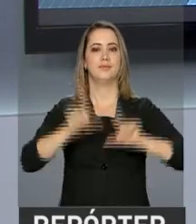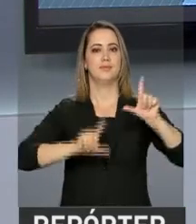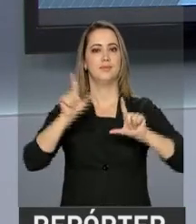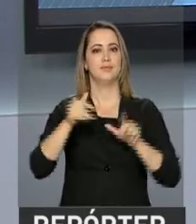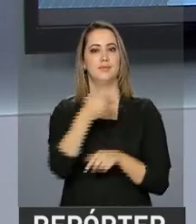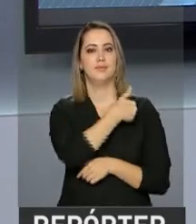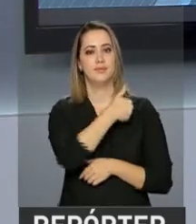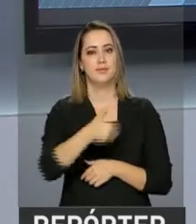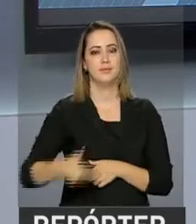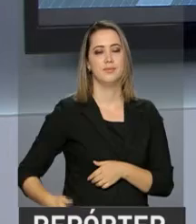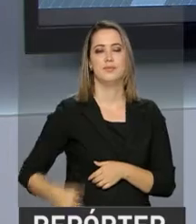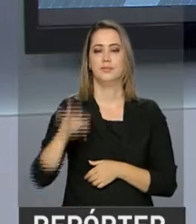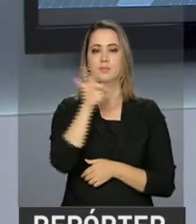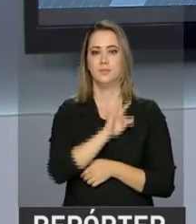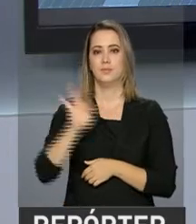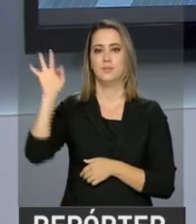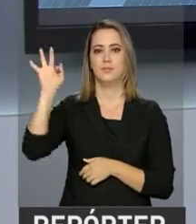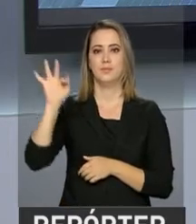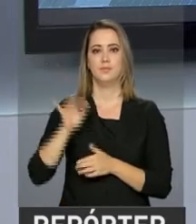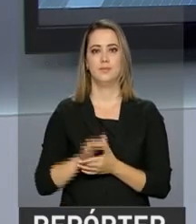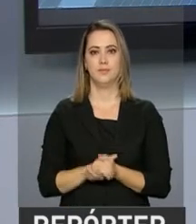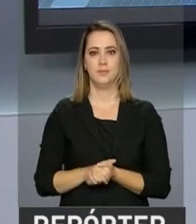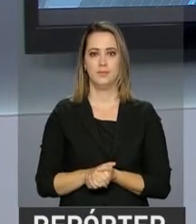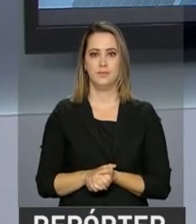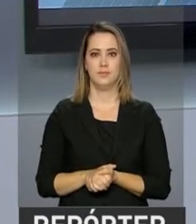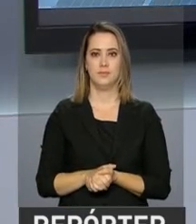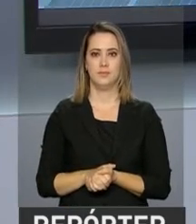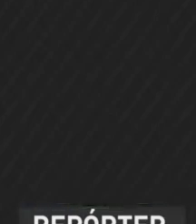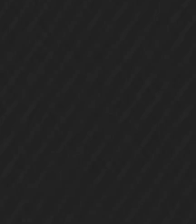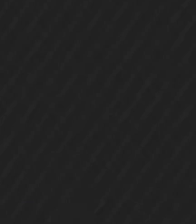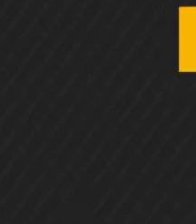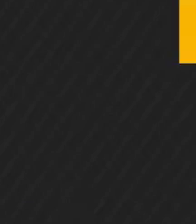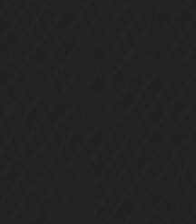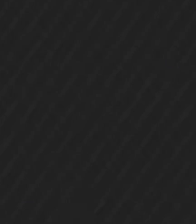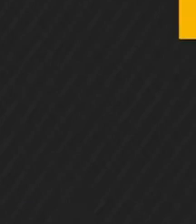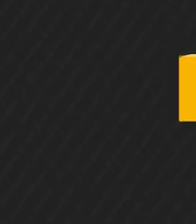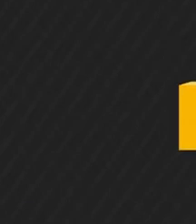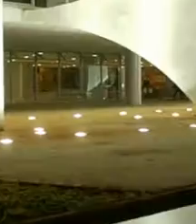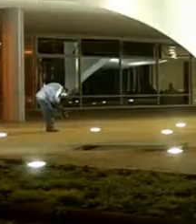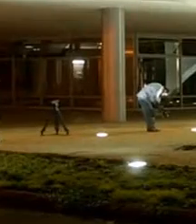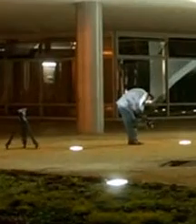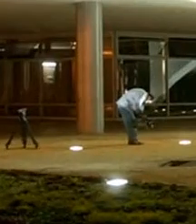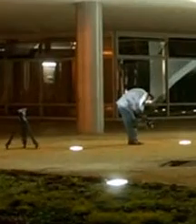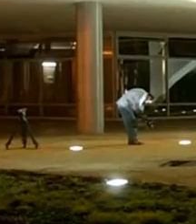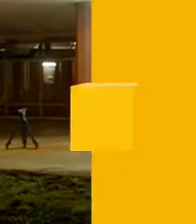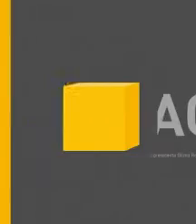com a gente aqui na NBR, a TV do Governo Federal.